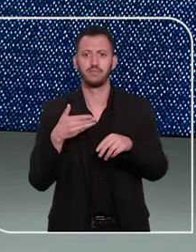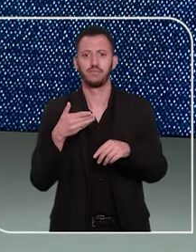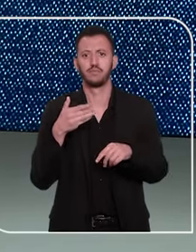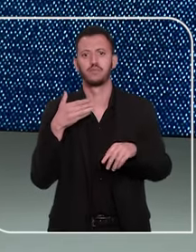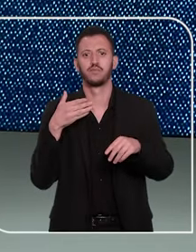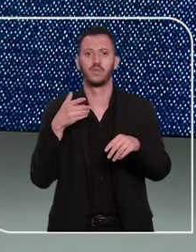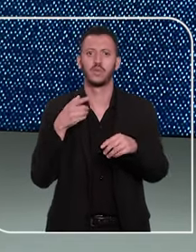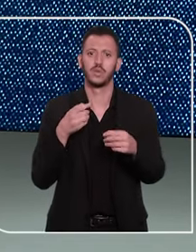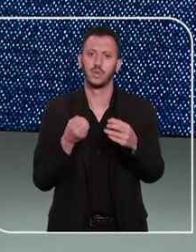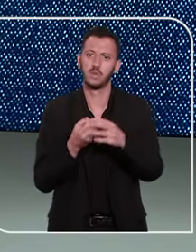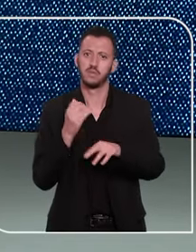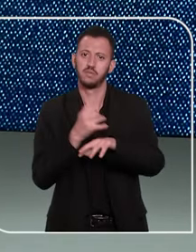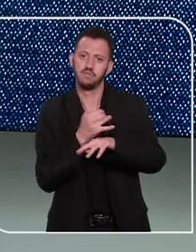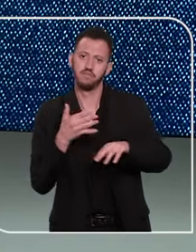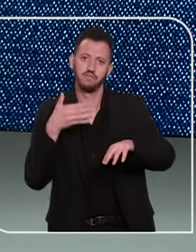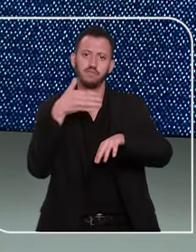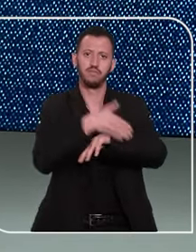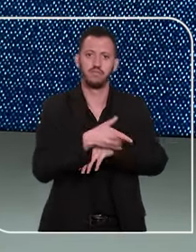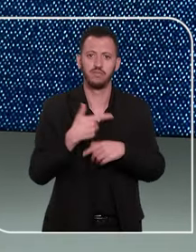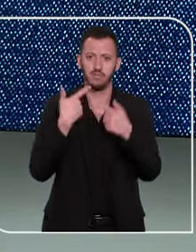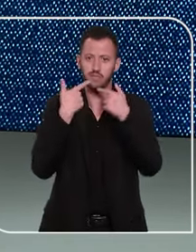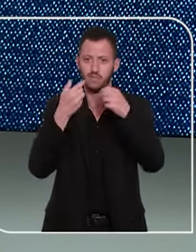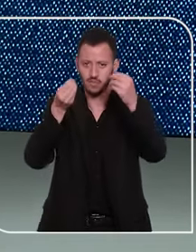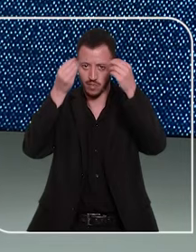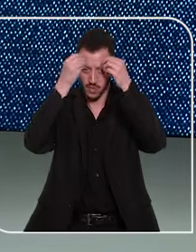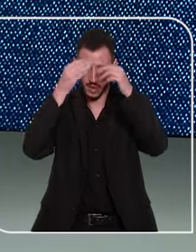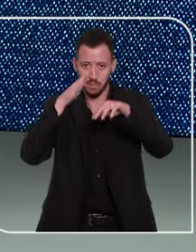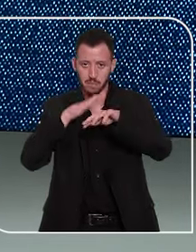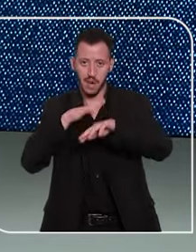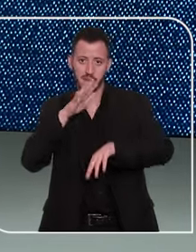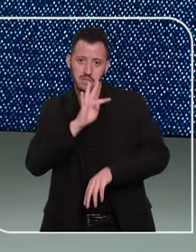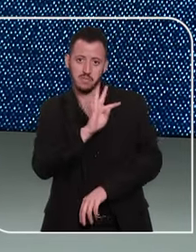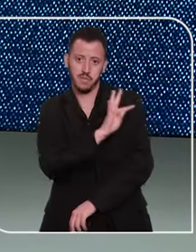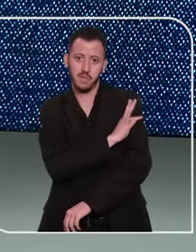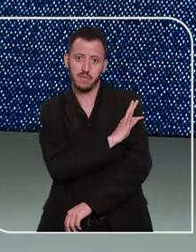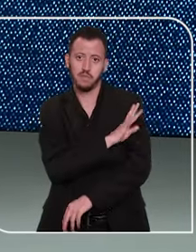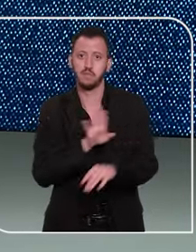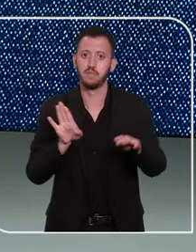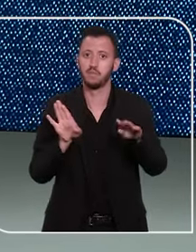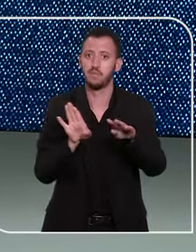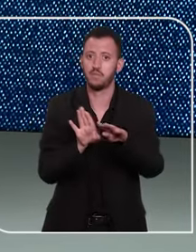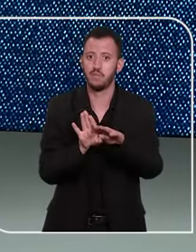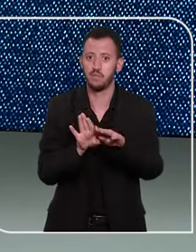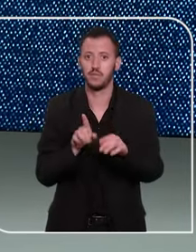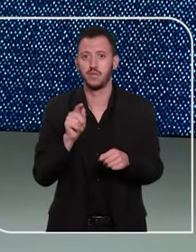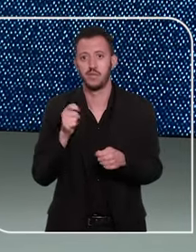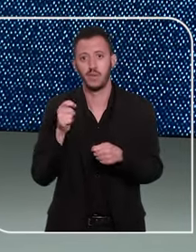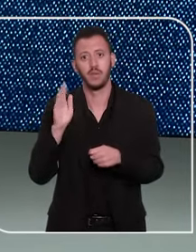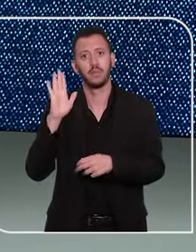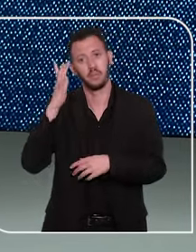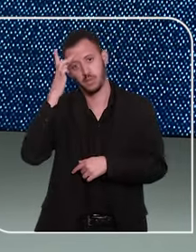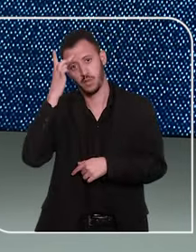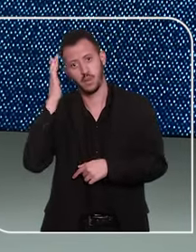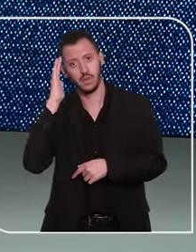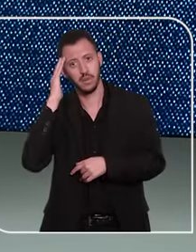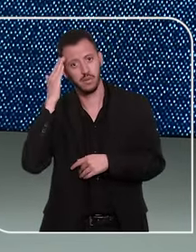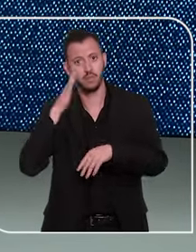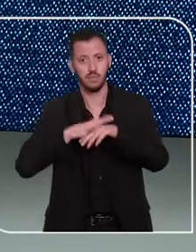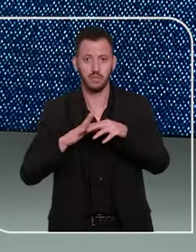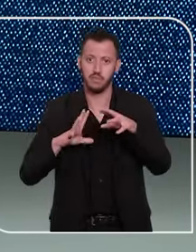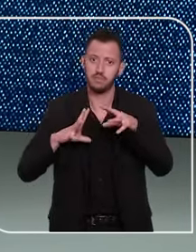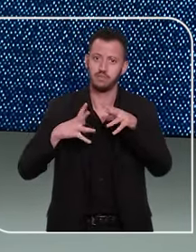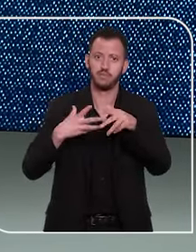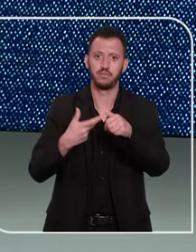manter eh eh uma linguagem técnica mas que ao mesmo tempo seja compreensível